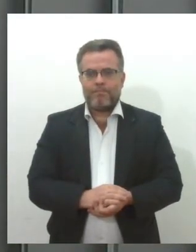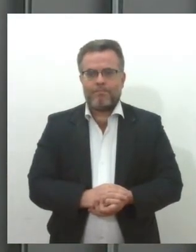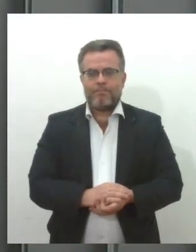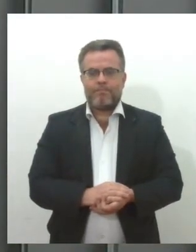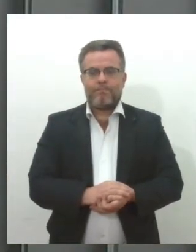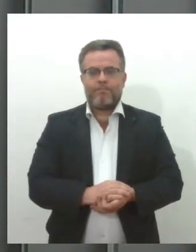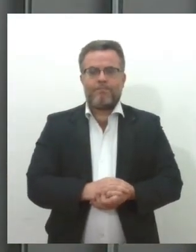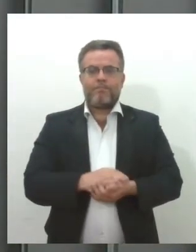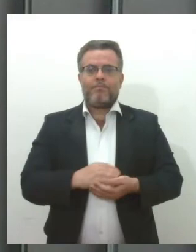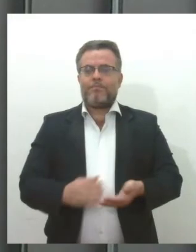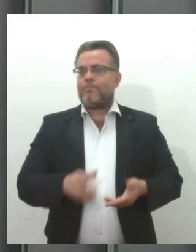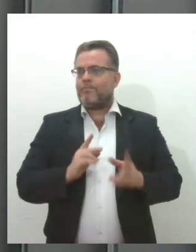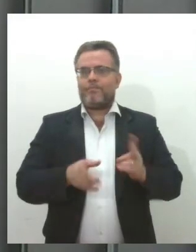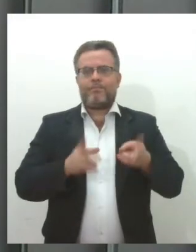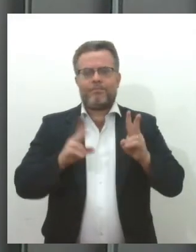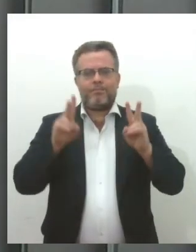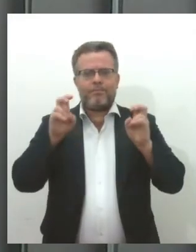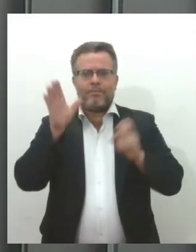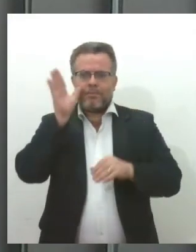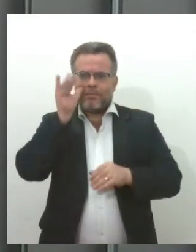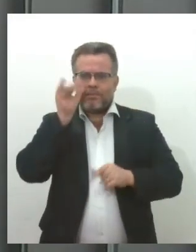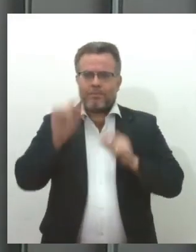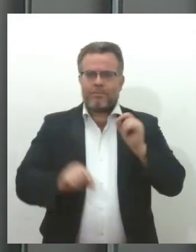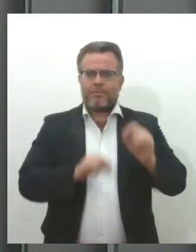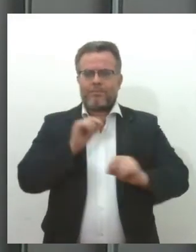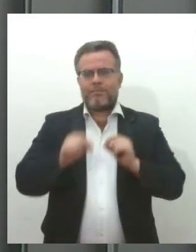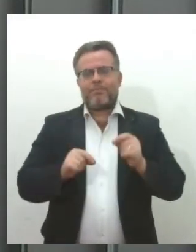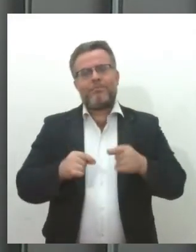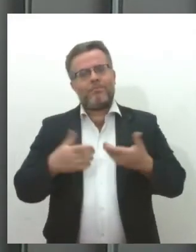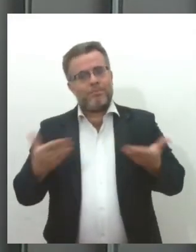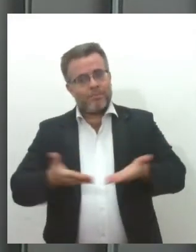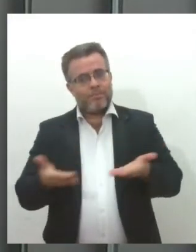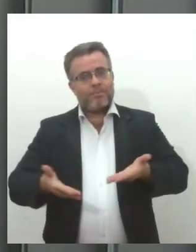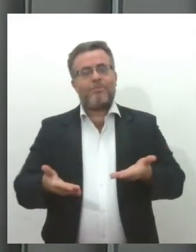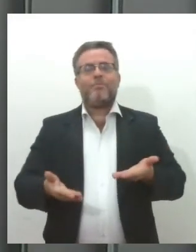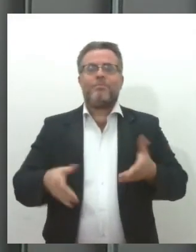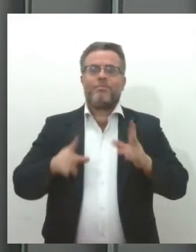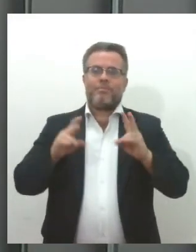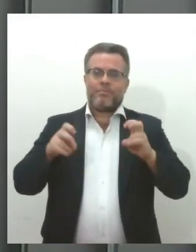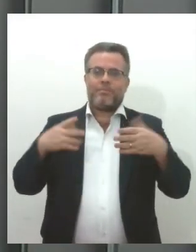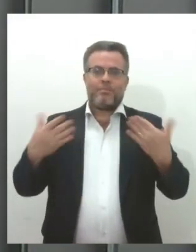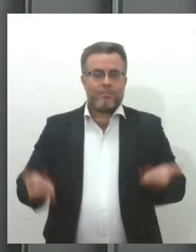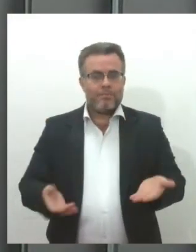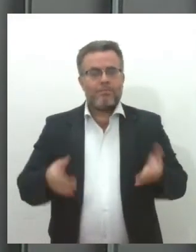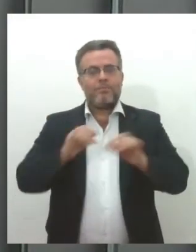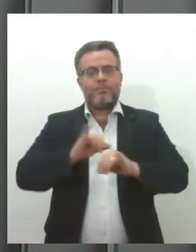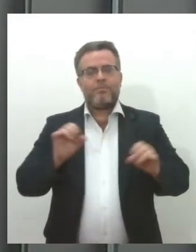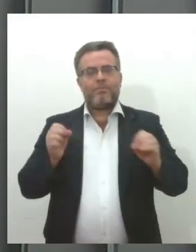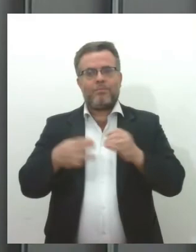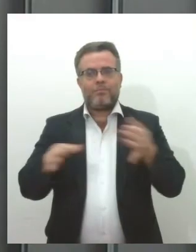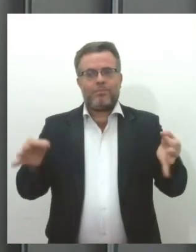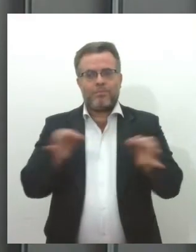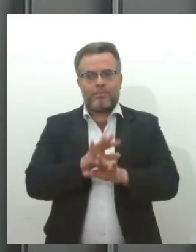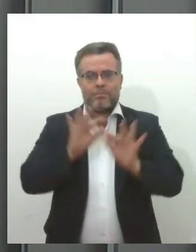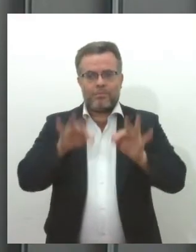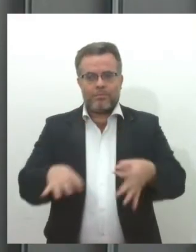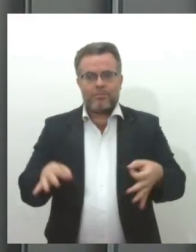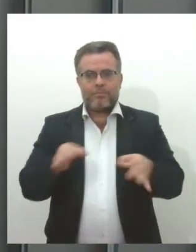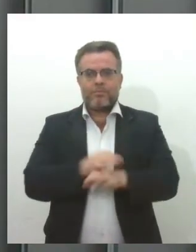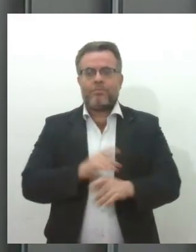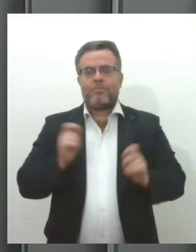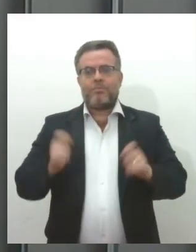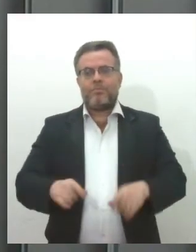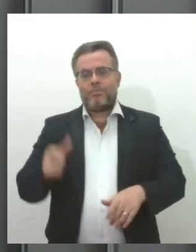Aline sempre me deixa curiosa está assistindo elas não comando daqui a pouquinho é a sessão dalesi notícia fica por aqui você pode